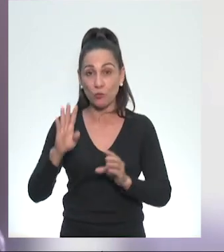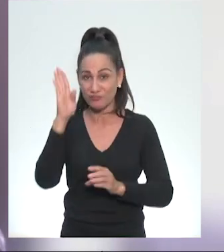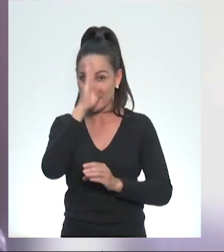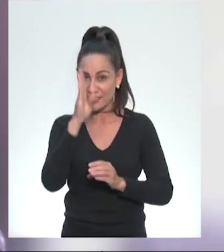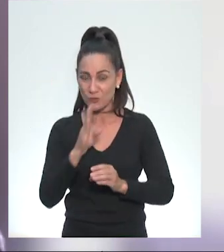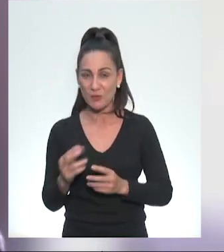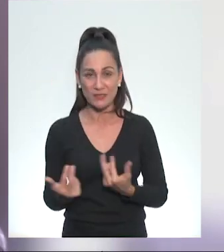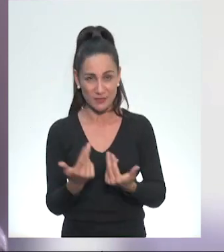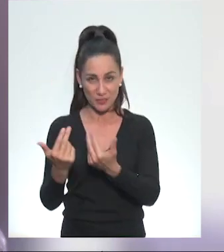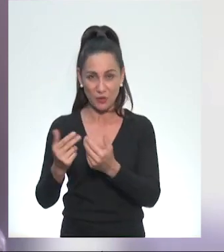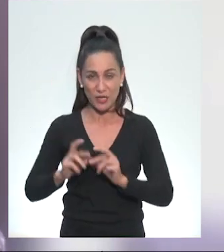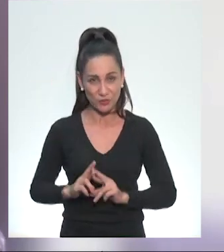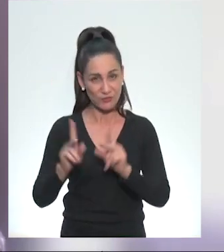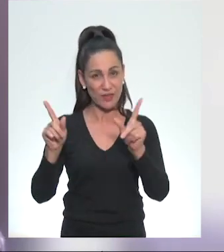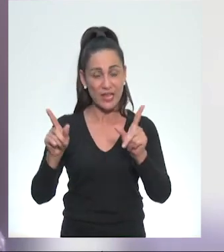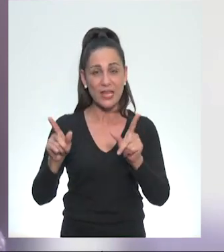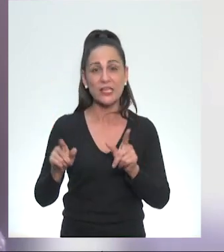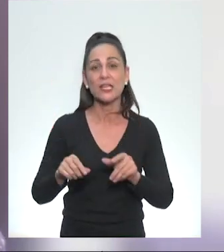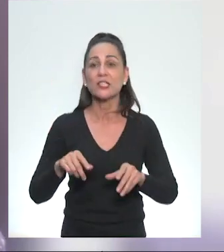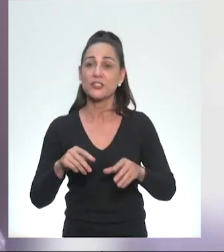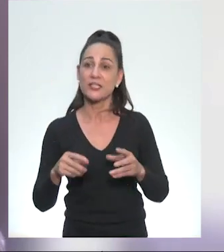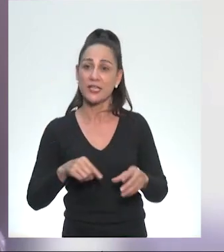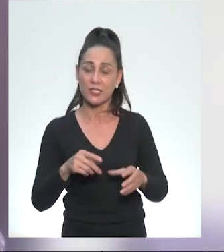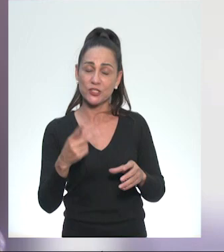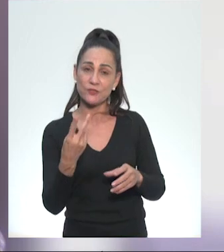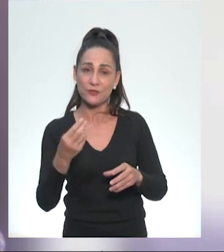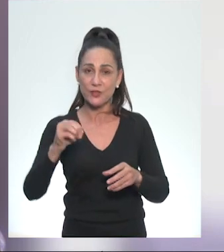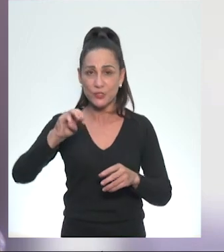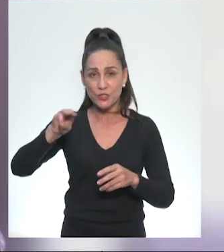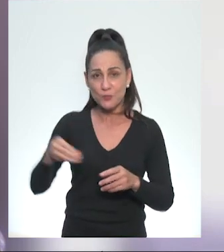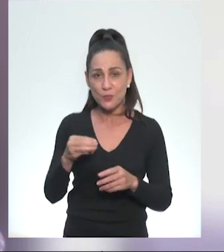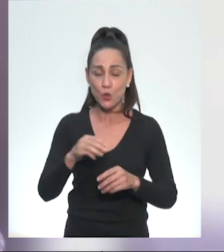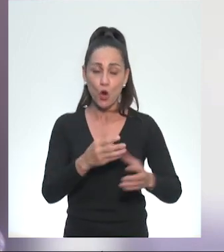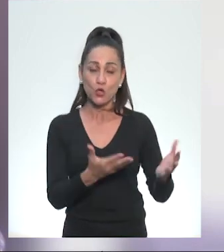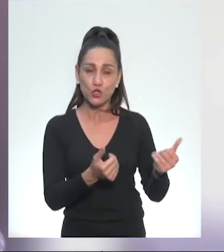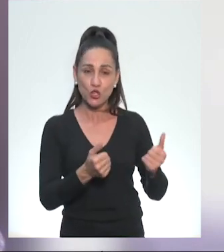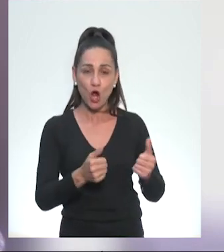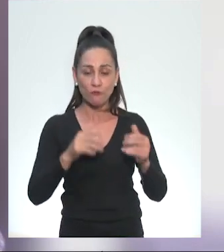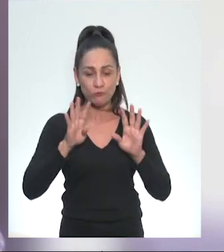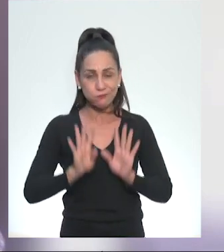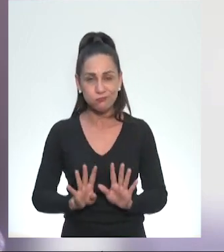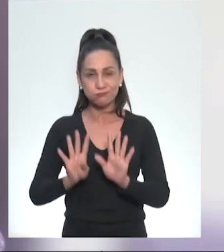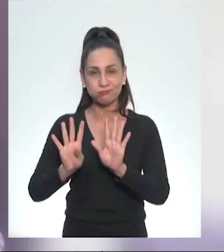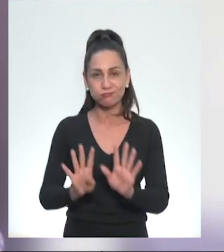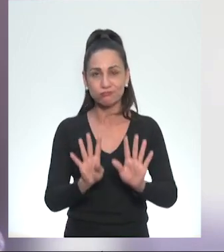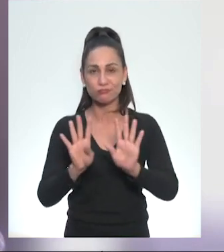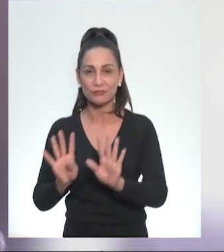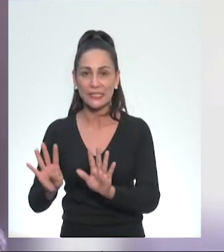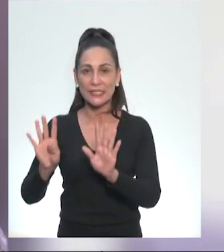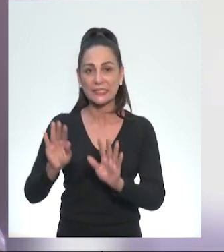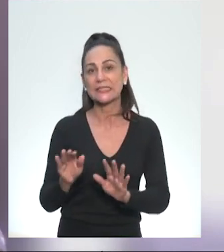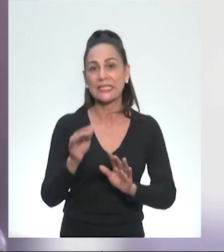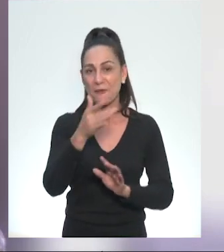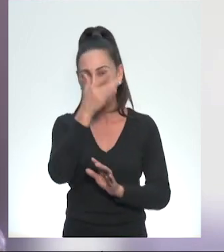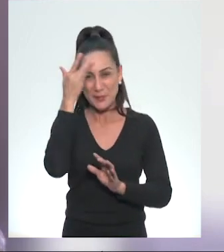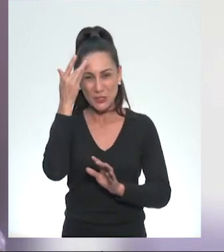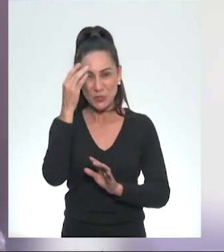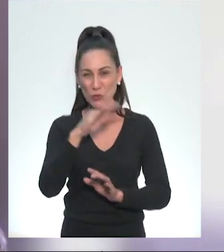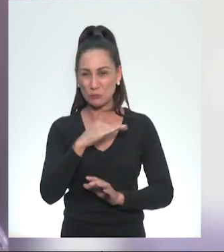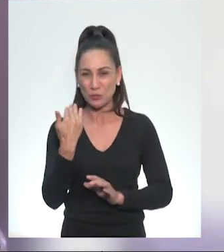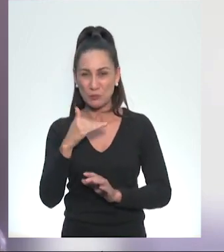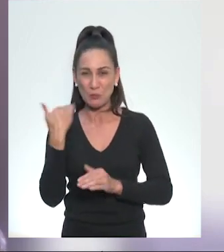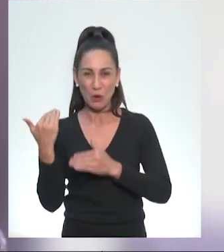Brasil. Bom, cerca de 20 mil jovens fizeram essa marcha que acabou com cerca de 500 mortos, sem contar